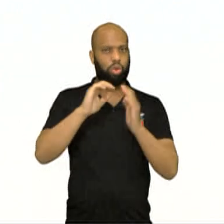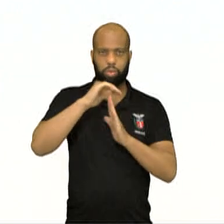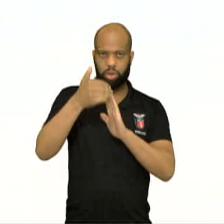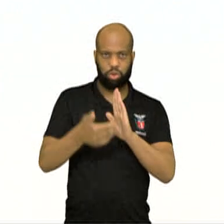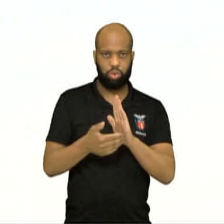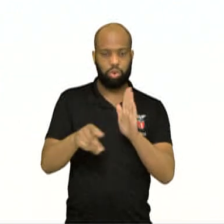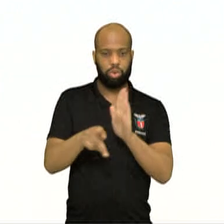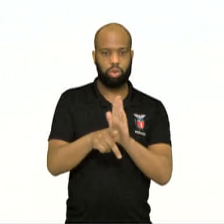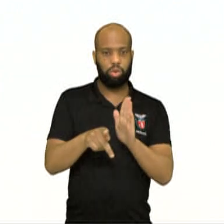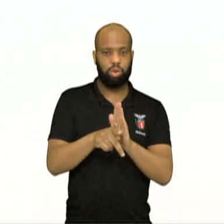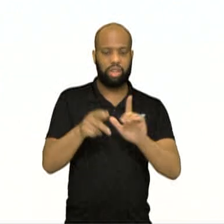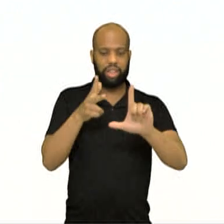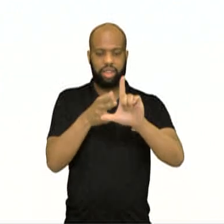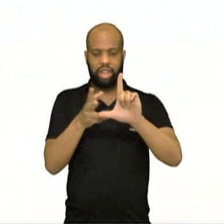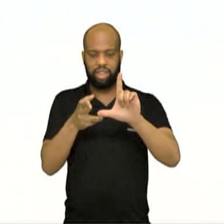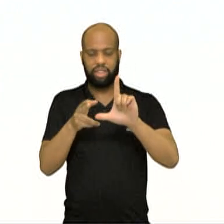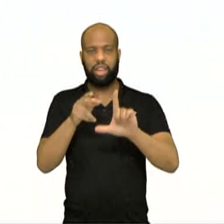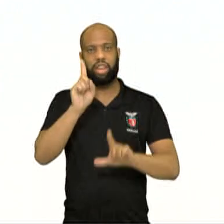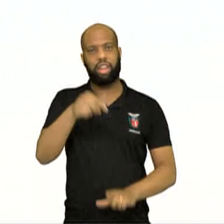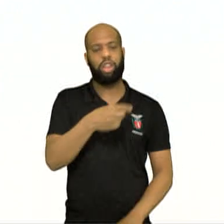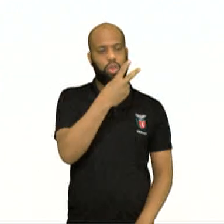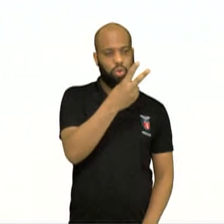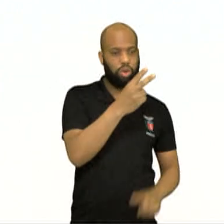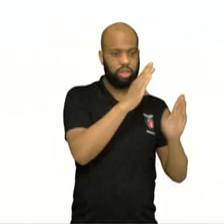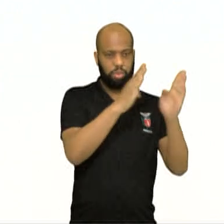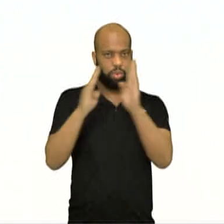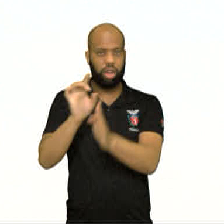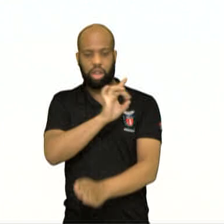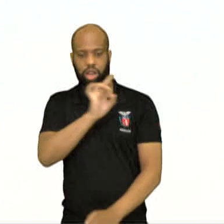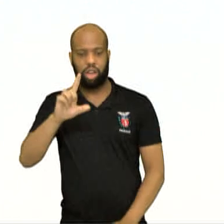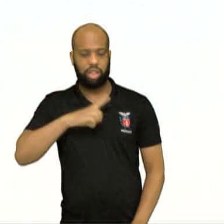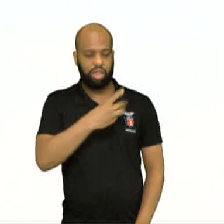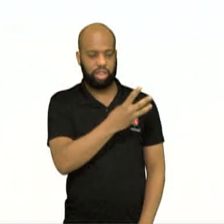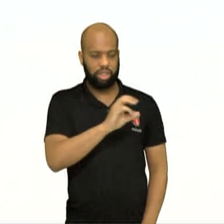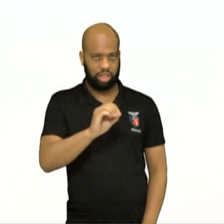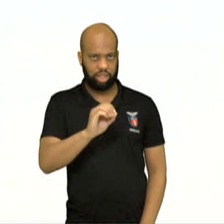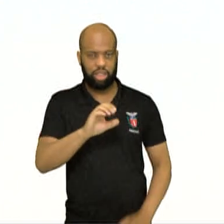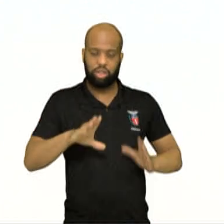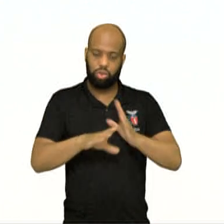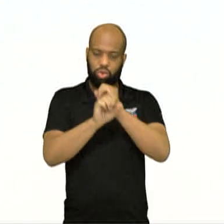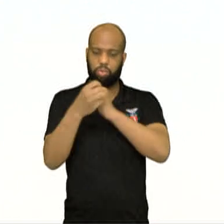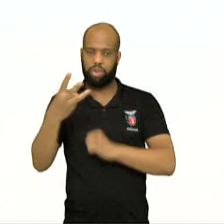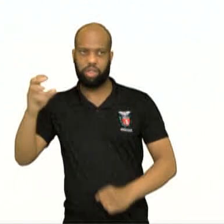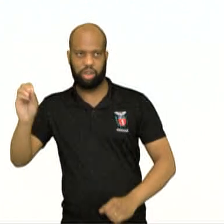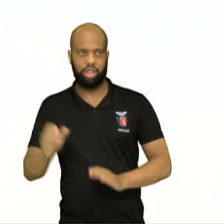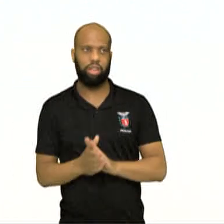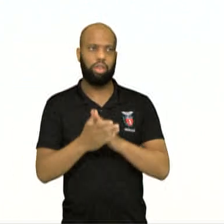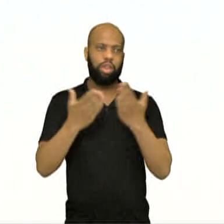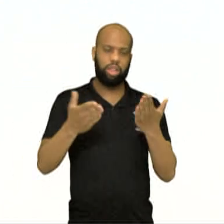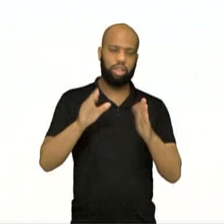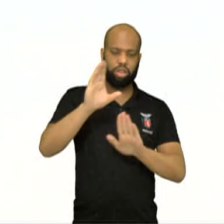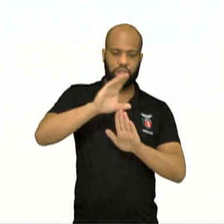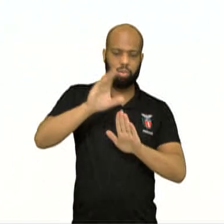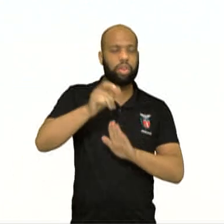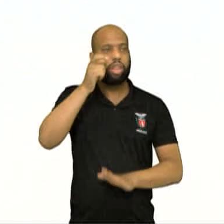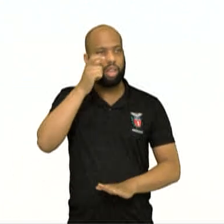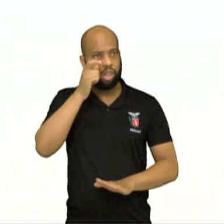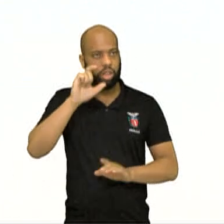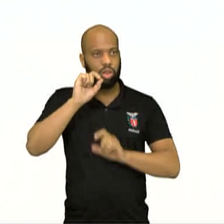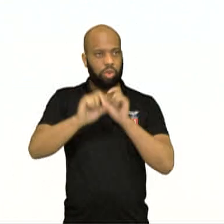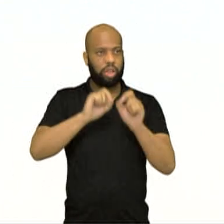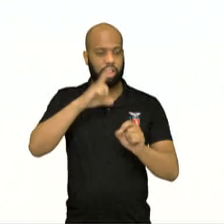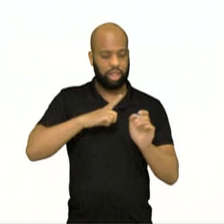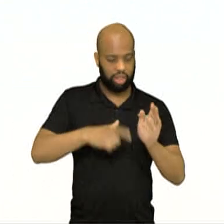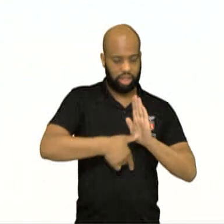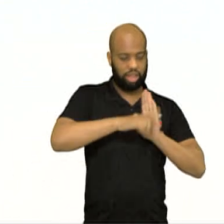da série, são 2 temporadas de 30 capítulos, 30 capítulos no total. Total de capítulos assistidos, o